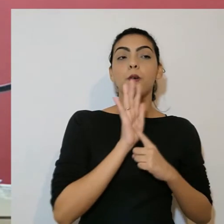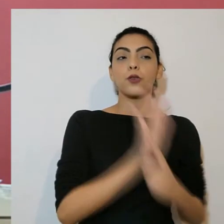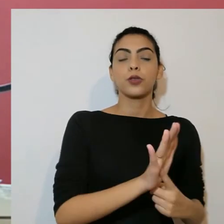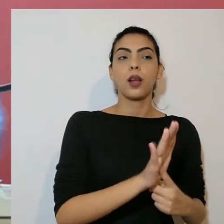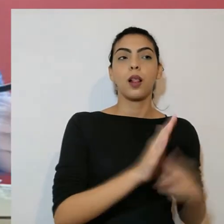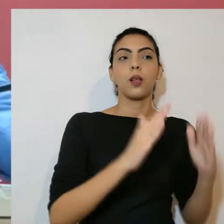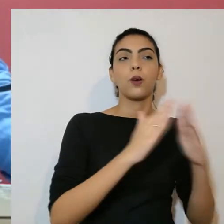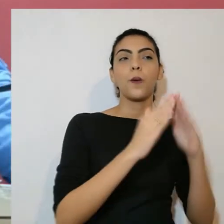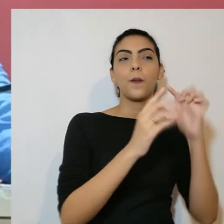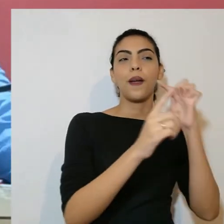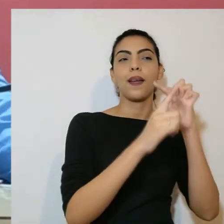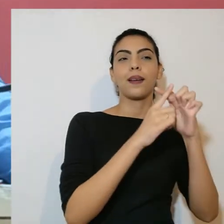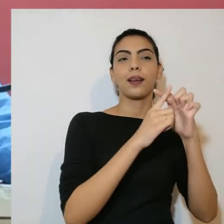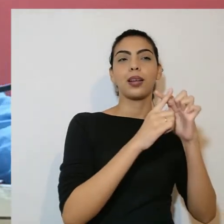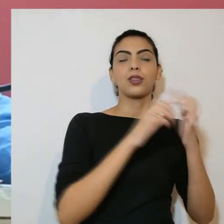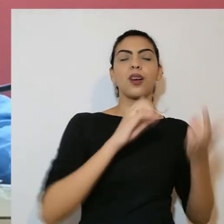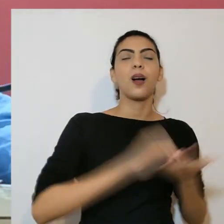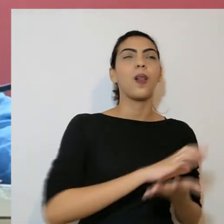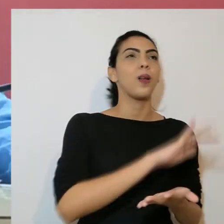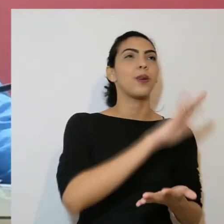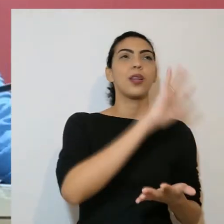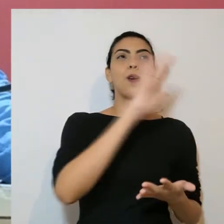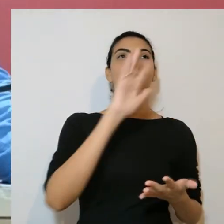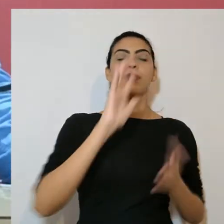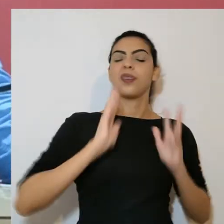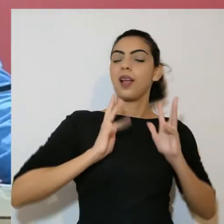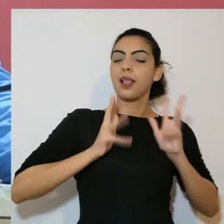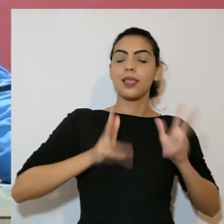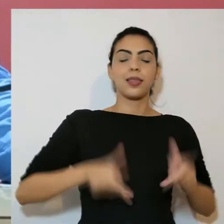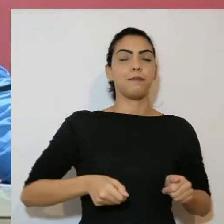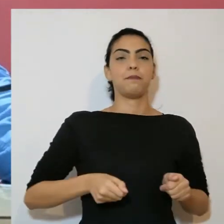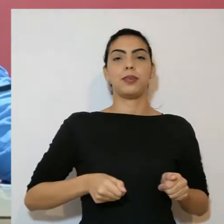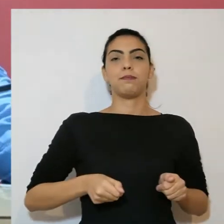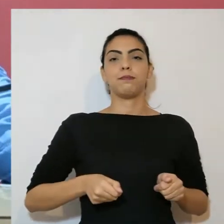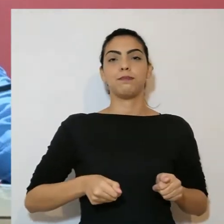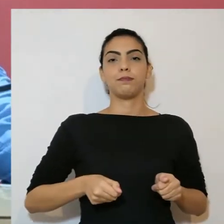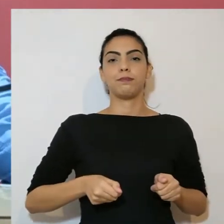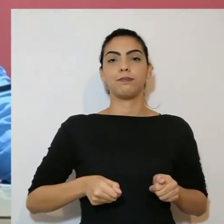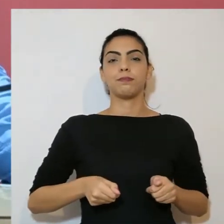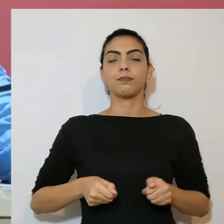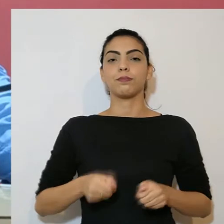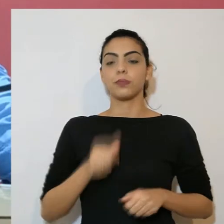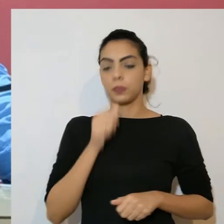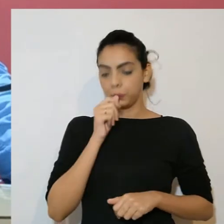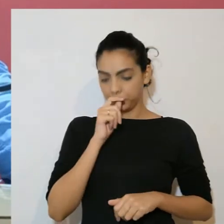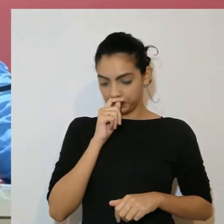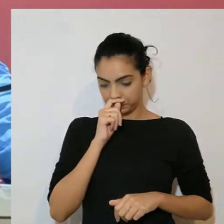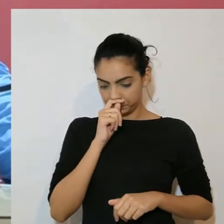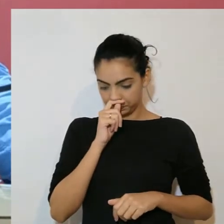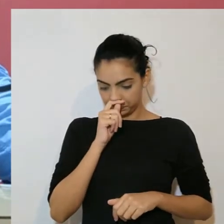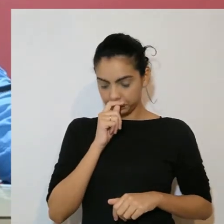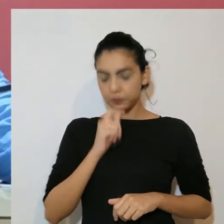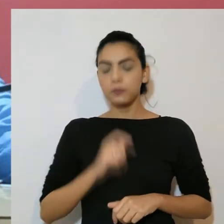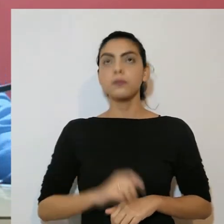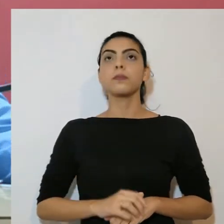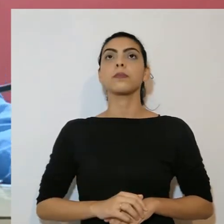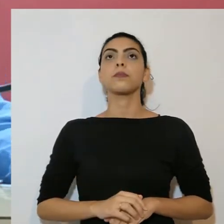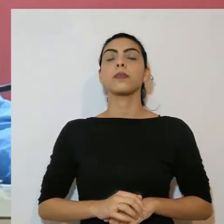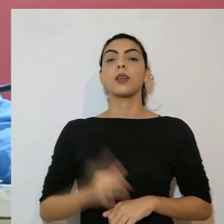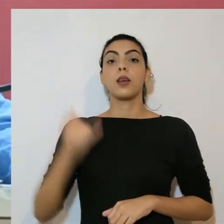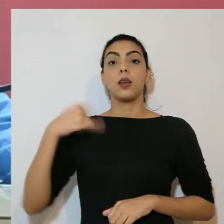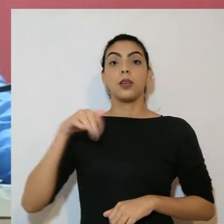mesmo como igreja gloriosa, sem mancha nem ruga, ou coisa semelhante. Então, você